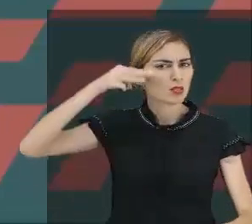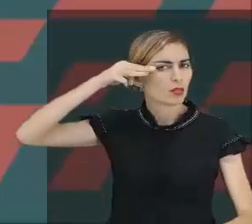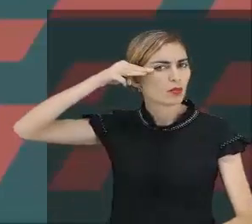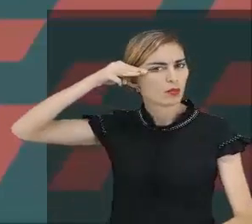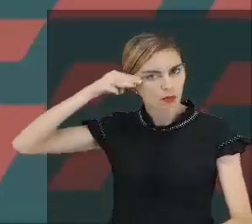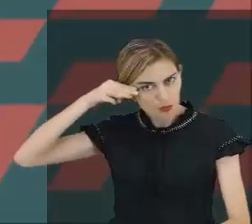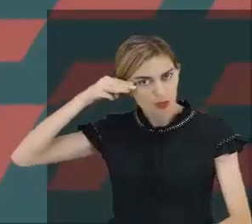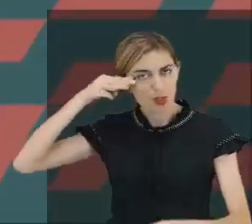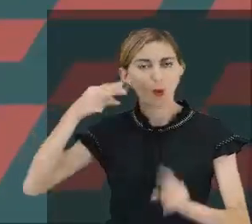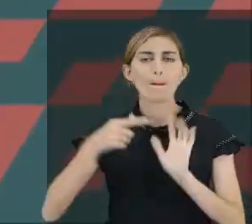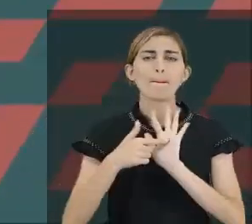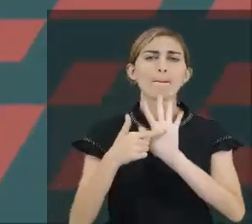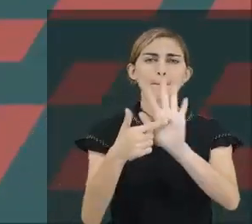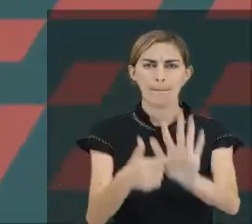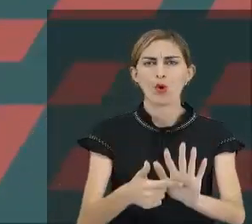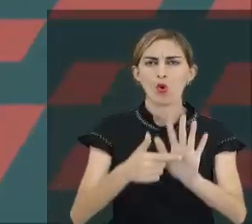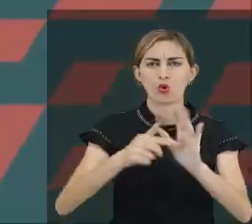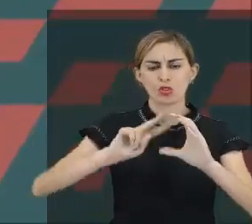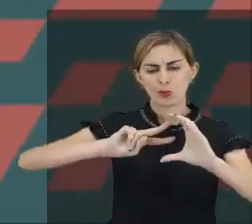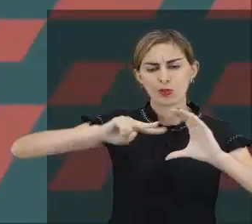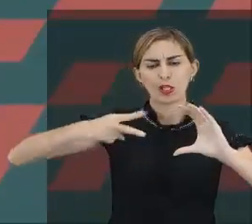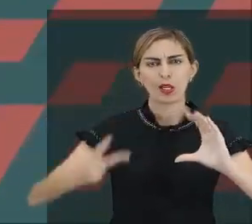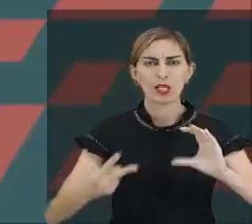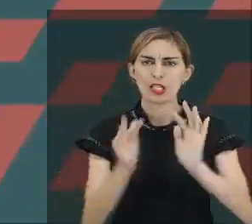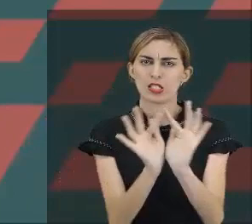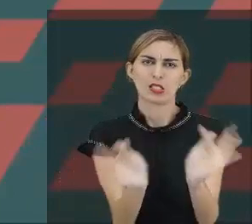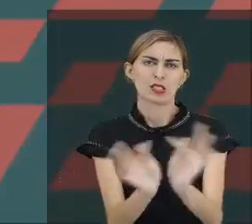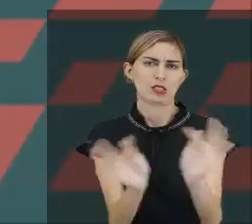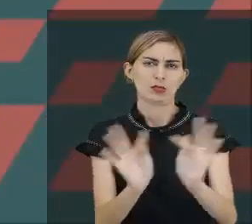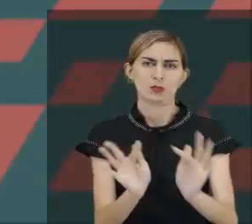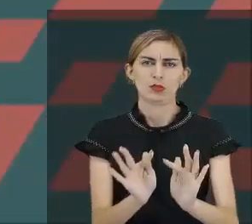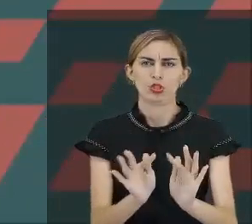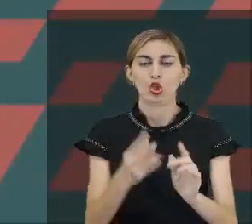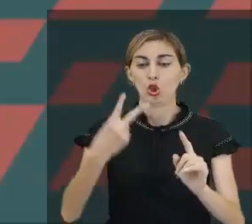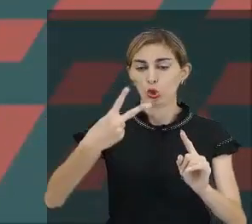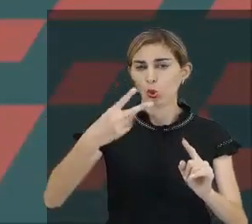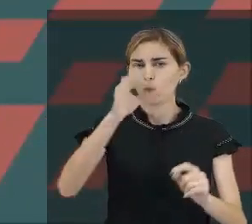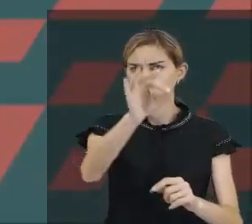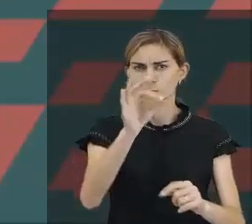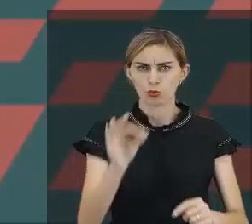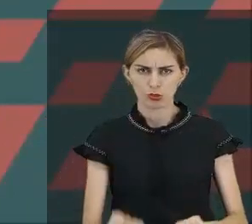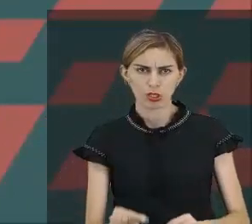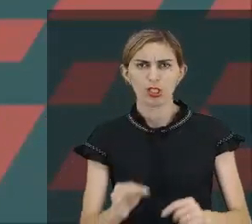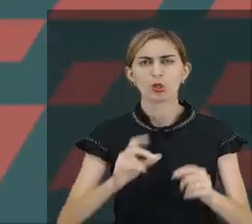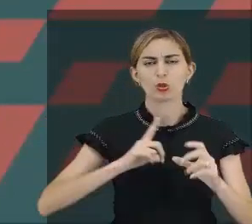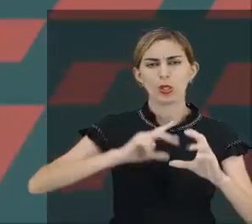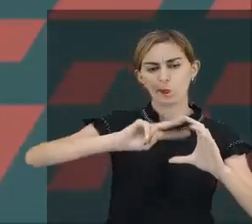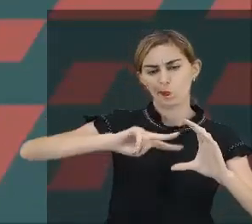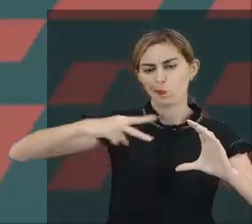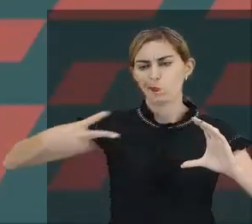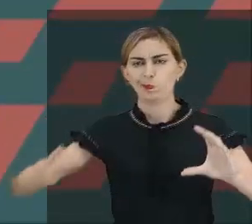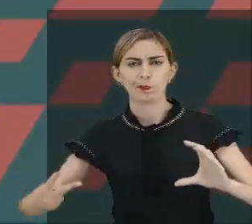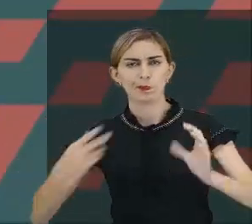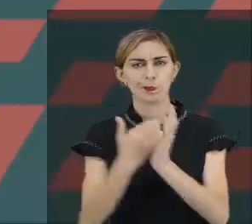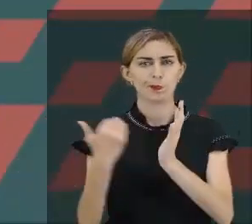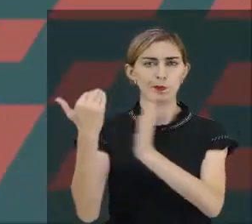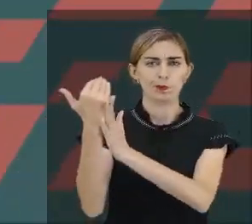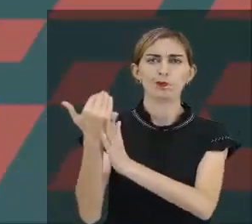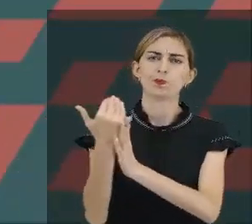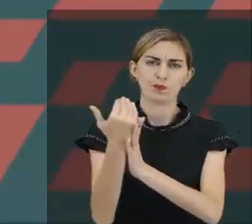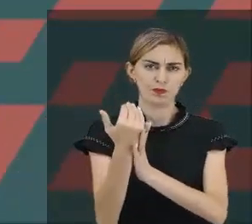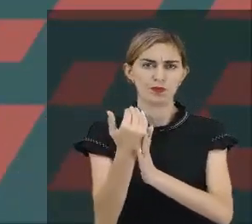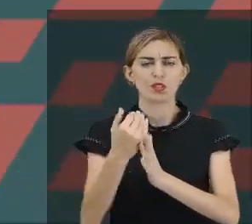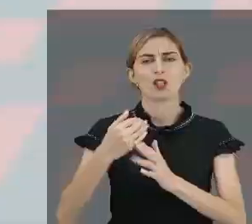crianças com síndrome de Down vai ter a trissomia simples. 2% vai ter a translocação e